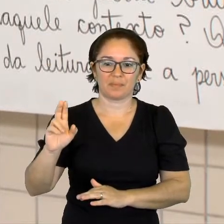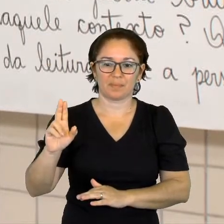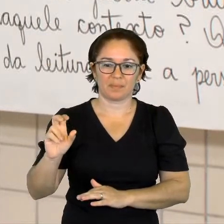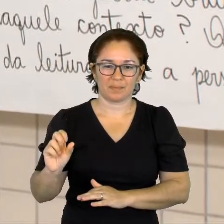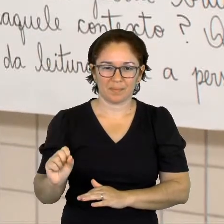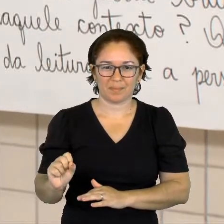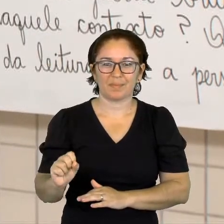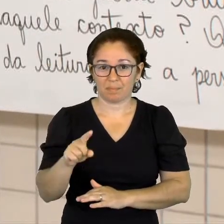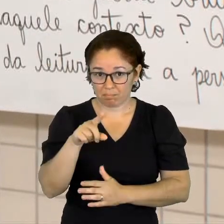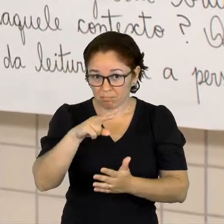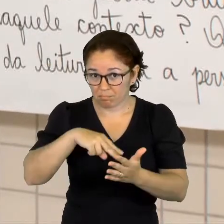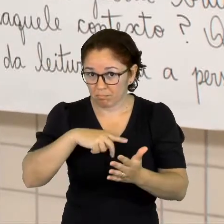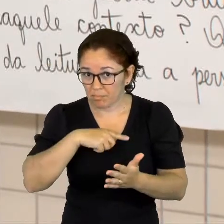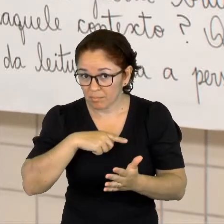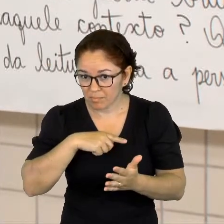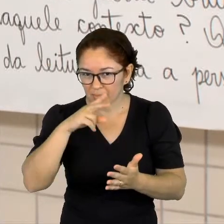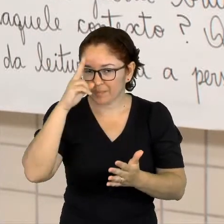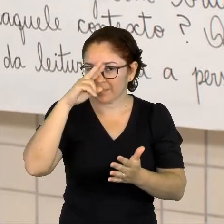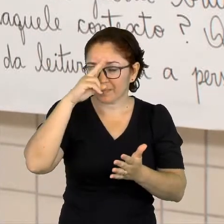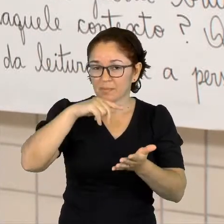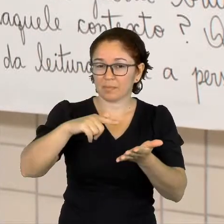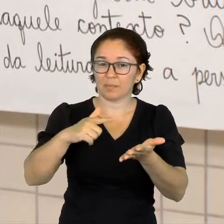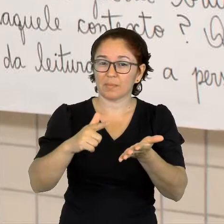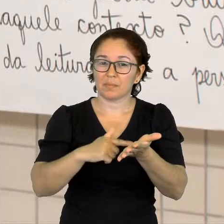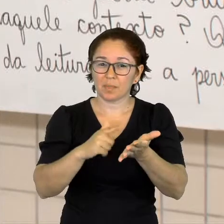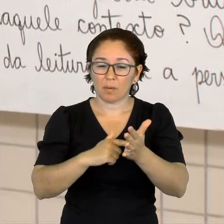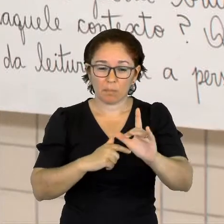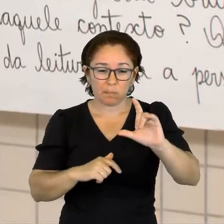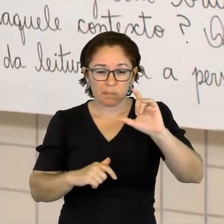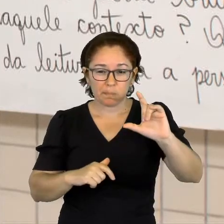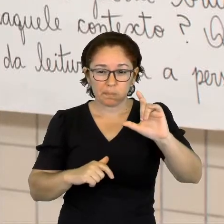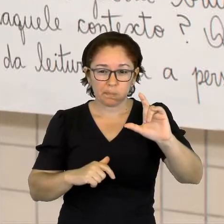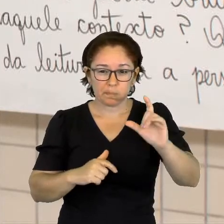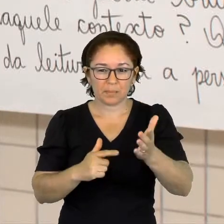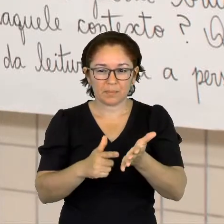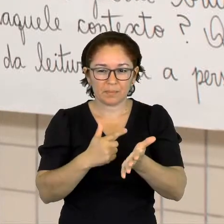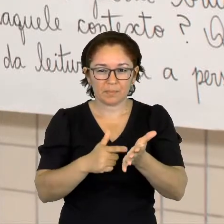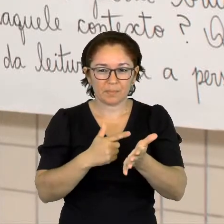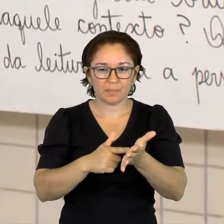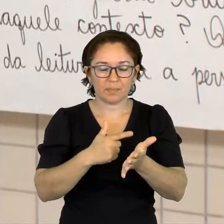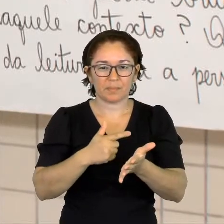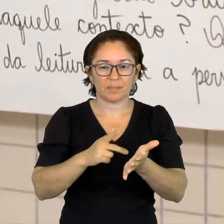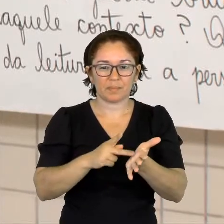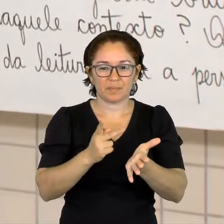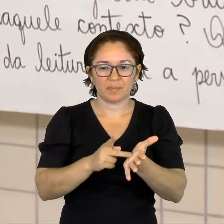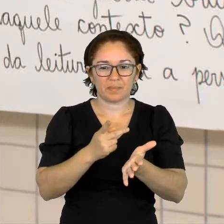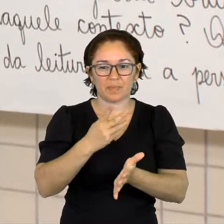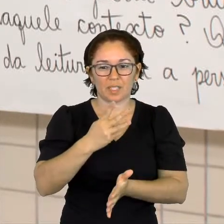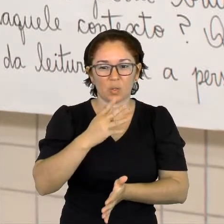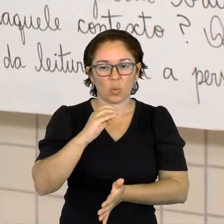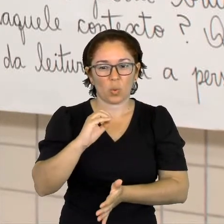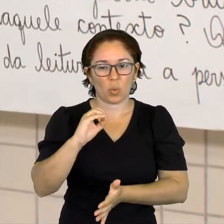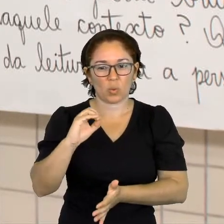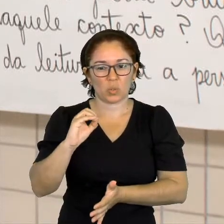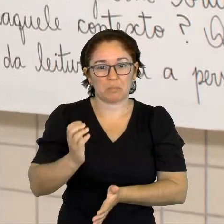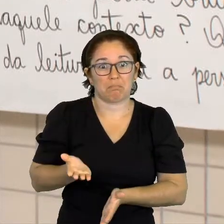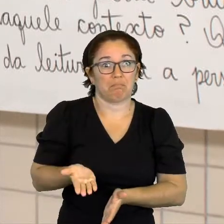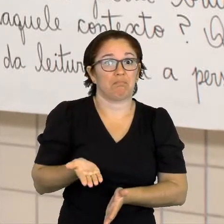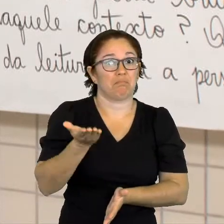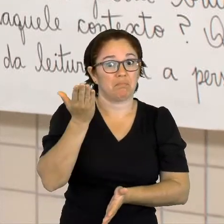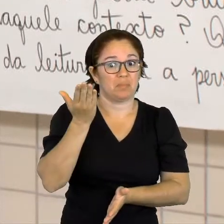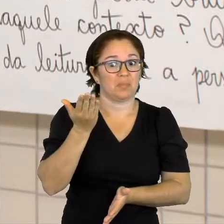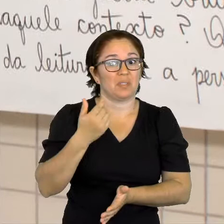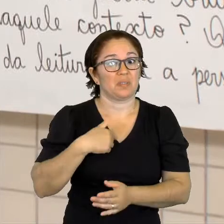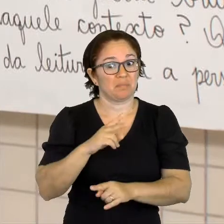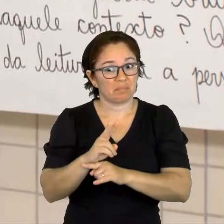bem extenso, ele tem mais de 400 páginas, então eu espero que vocês estejam já na metade aí, e